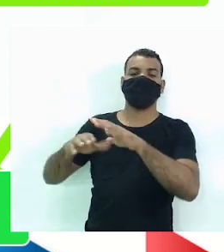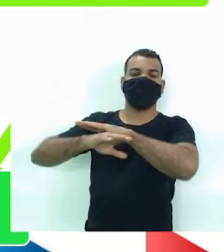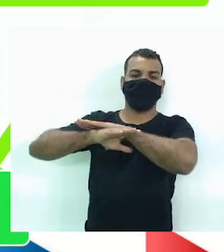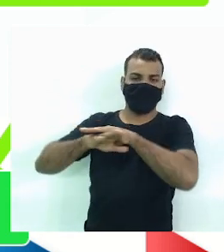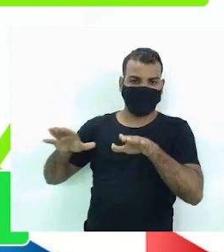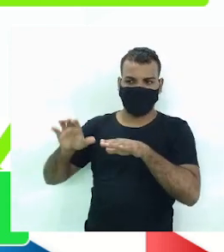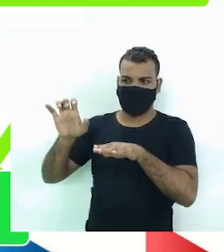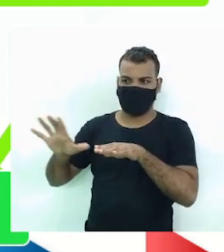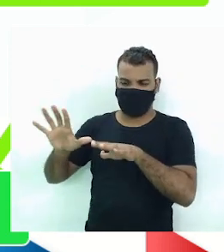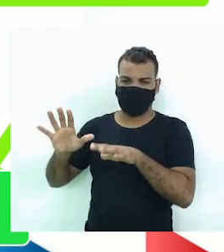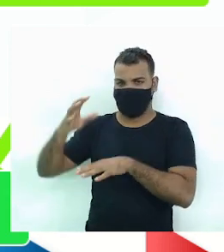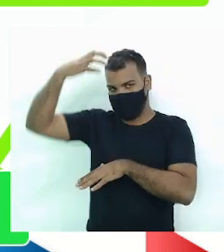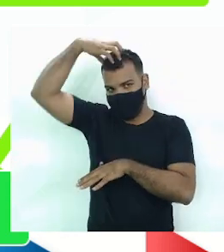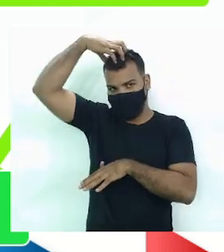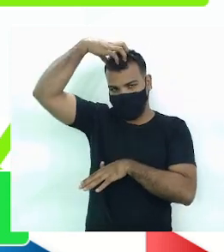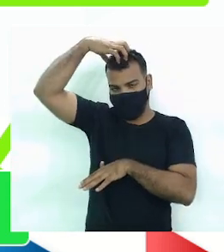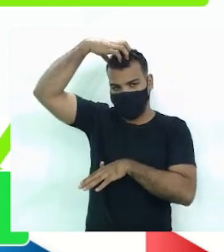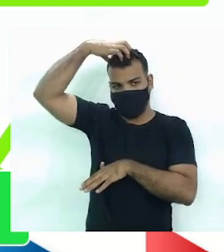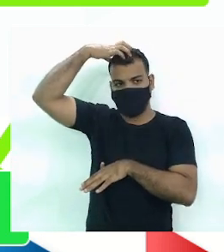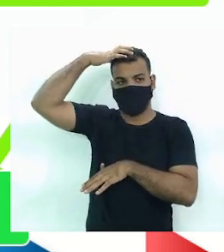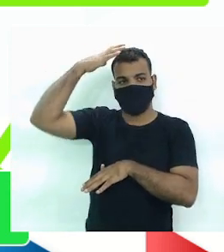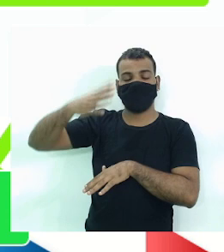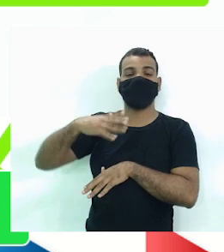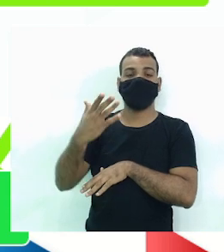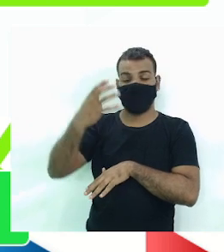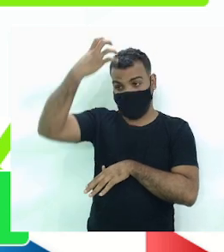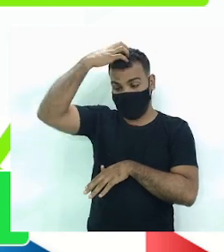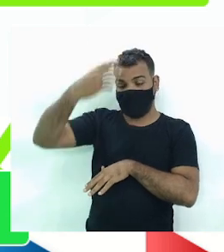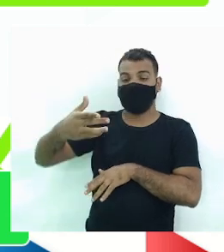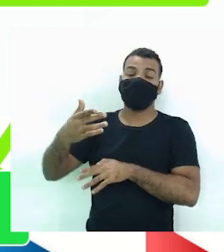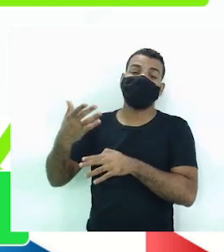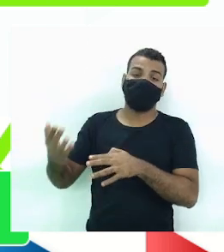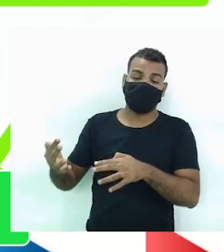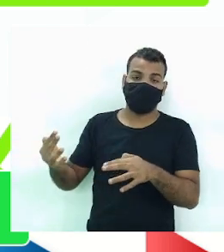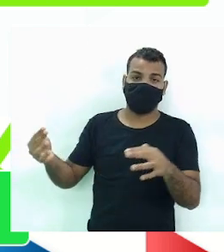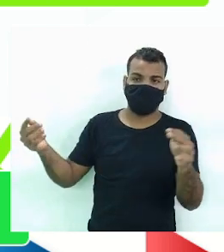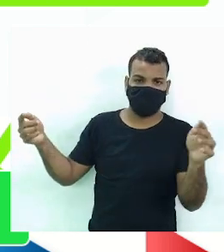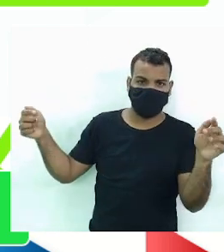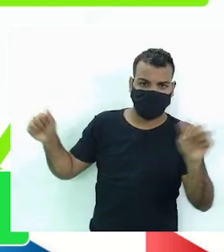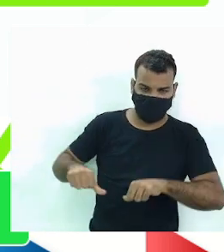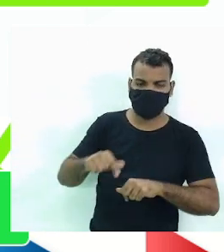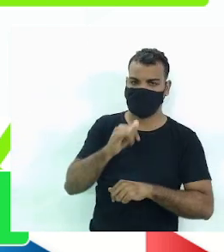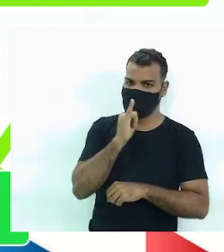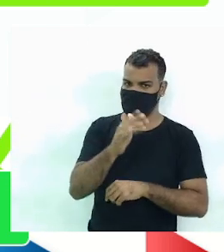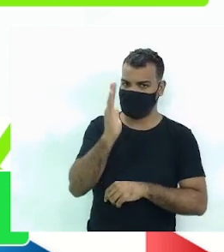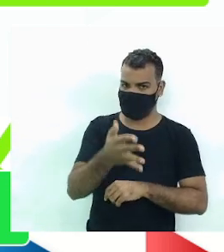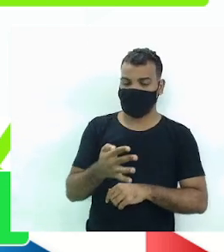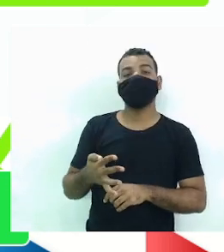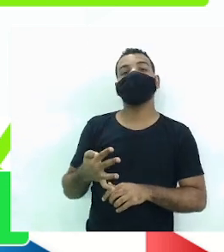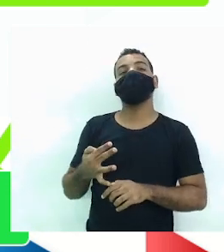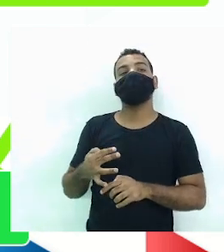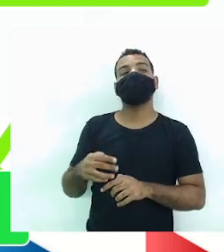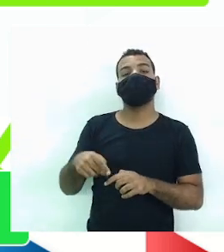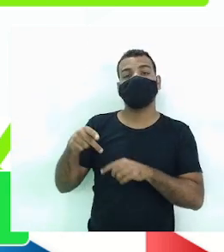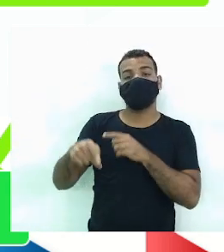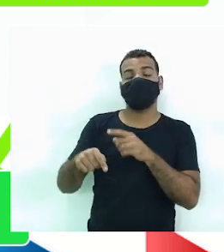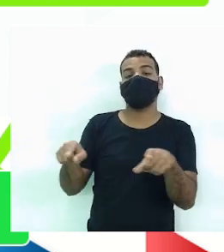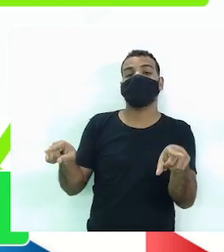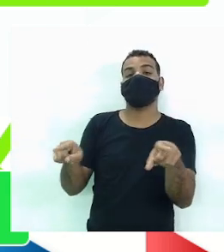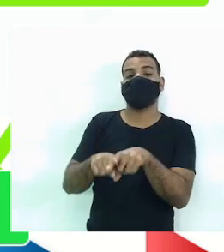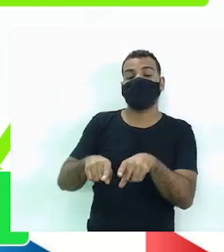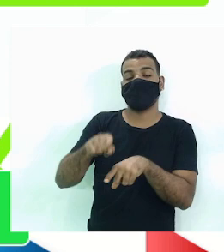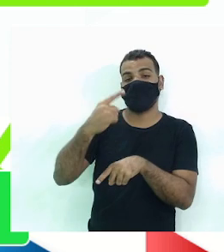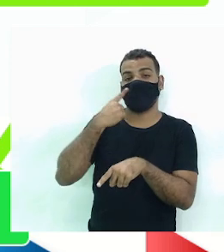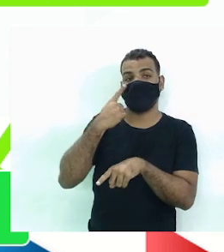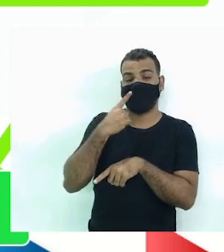Romano, e esse Império Romano ele vai simplesmente, né, decair, como a gente tinha falado, e esses povos bárbaros é que